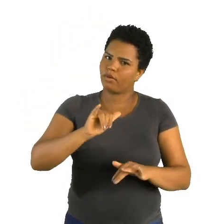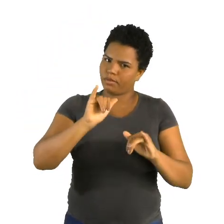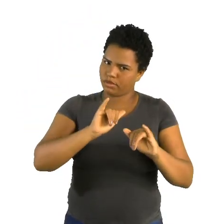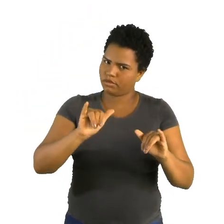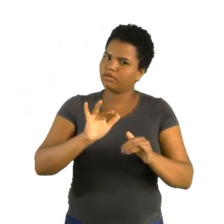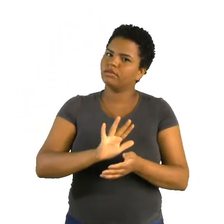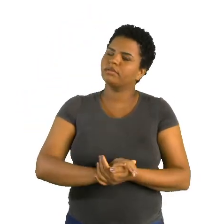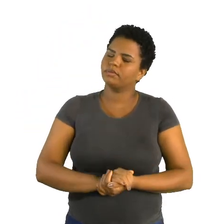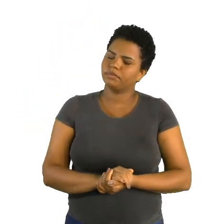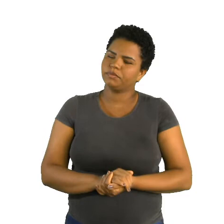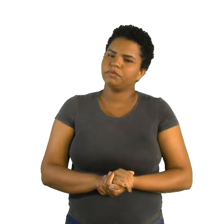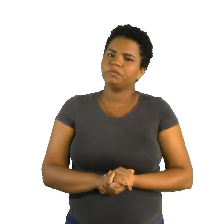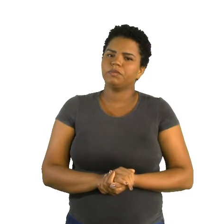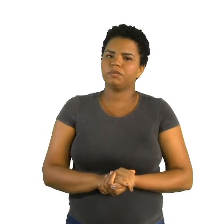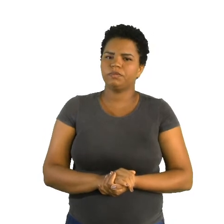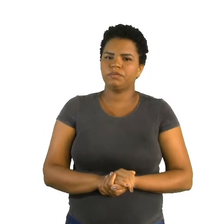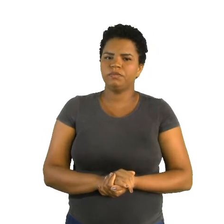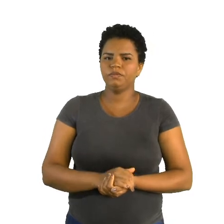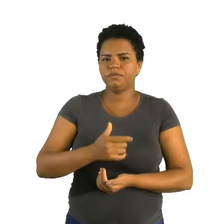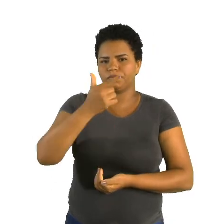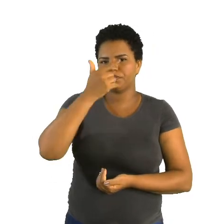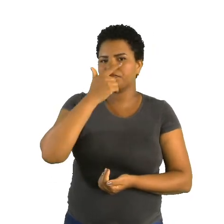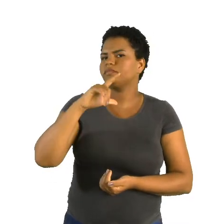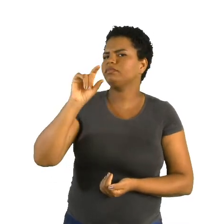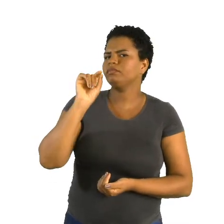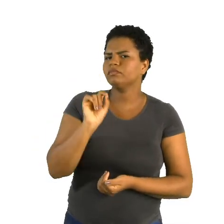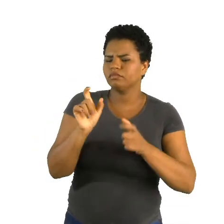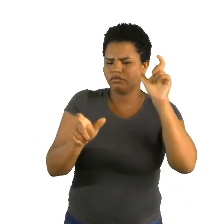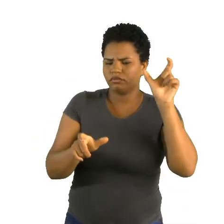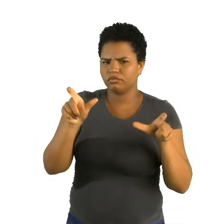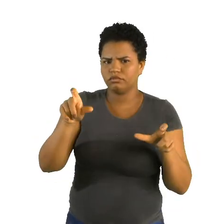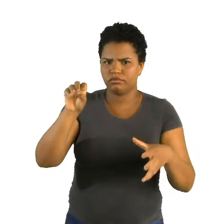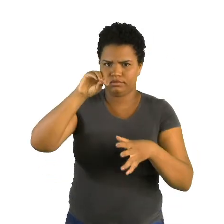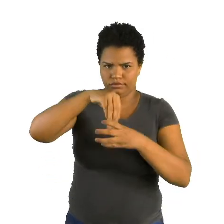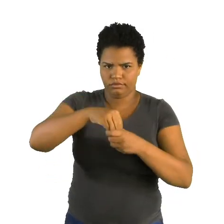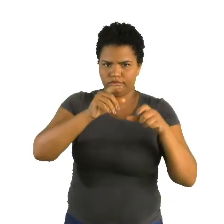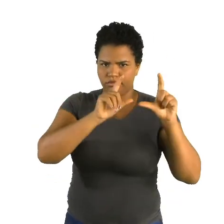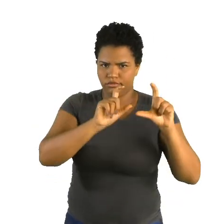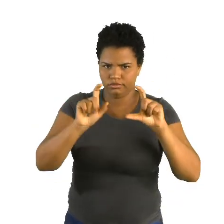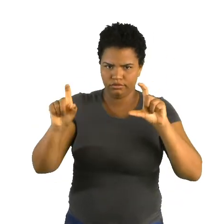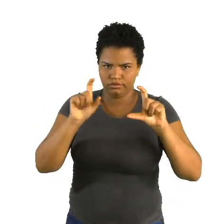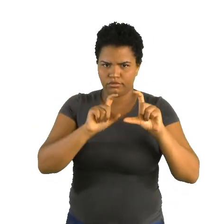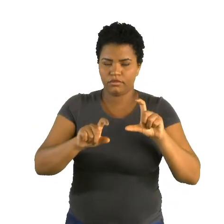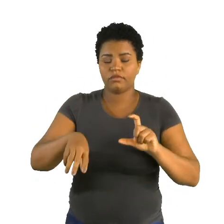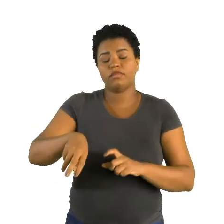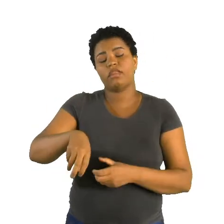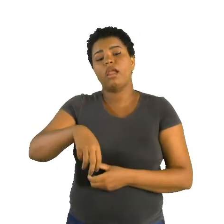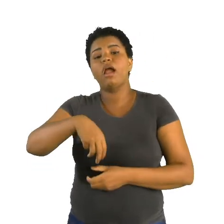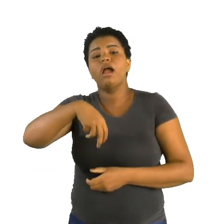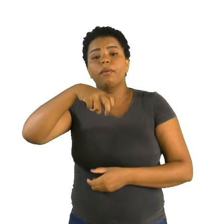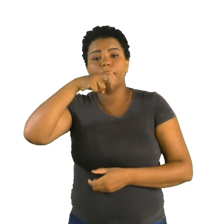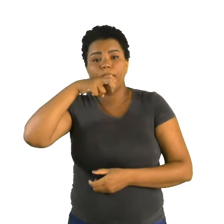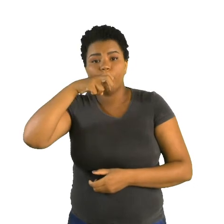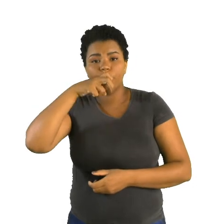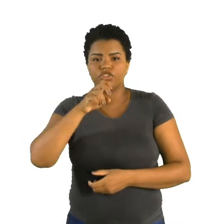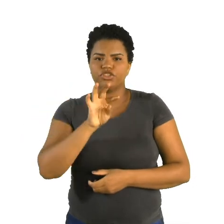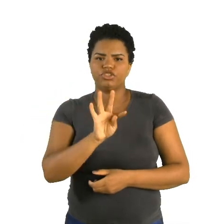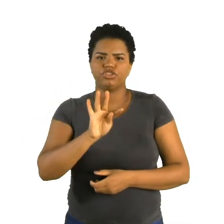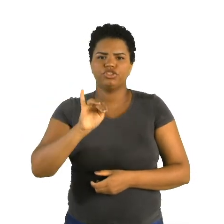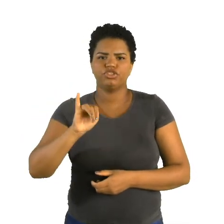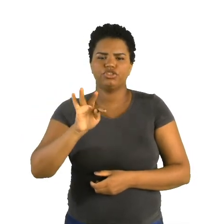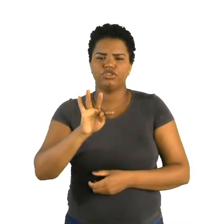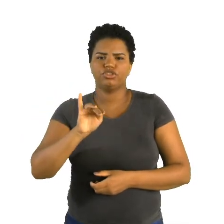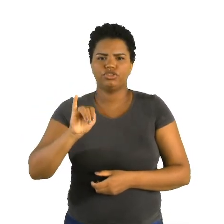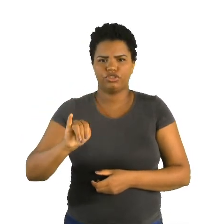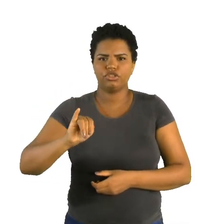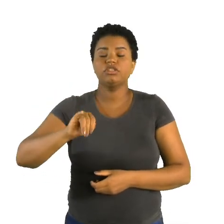lá. Quem são os personagens retratados nessa tirinha? A Mônica, o Titi e o